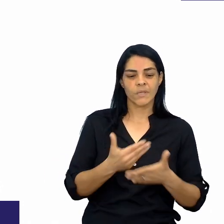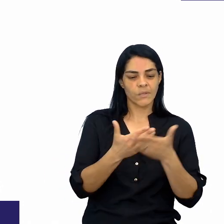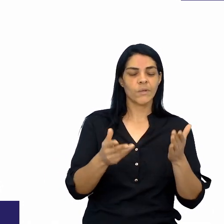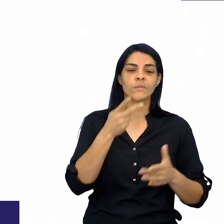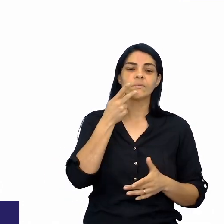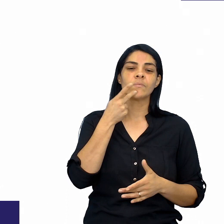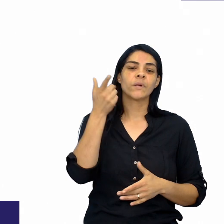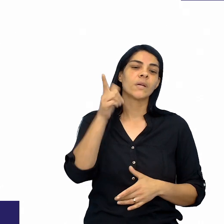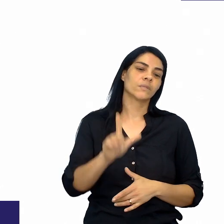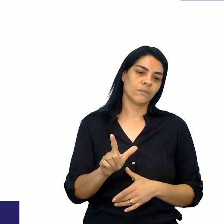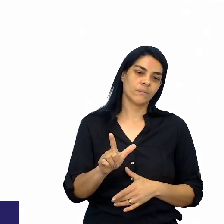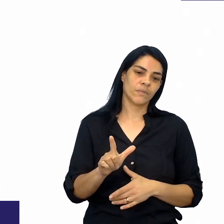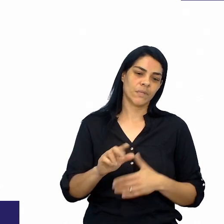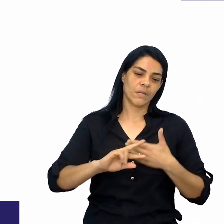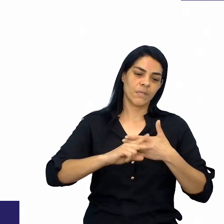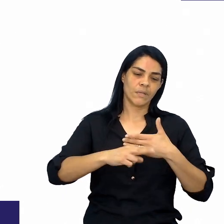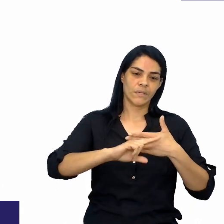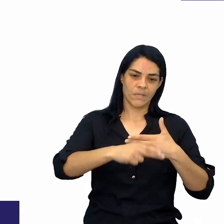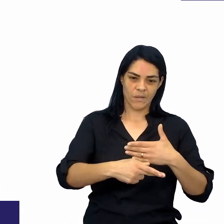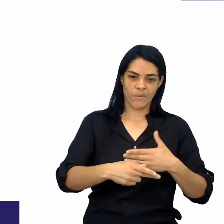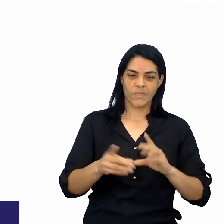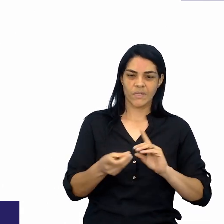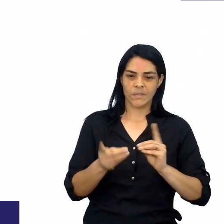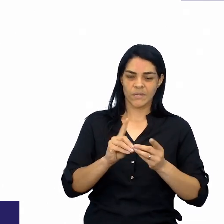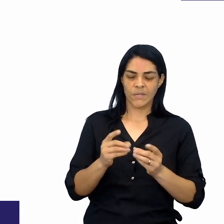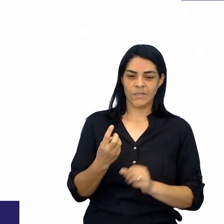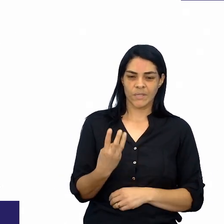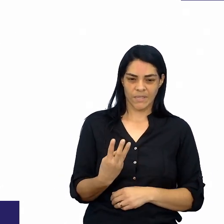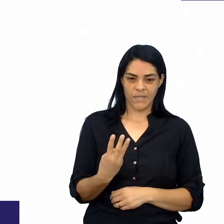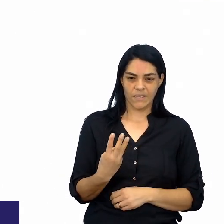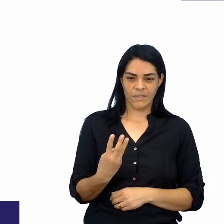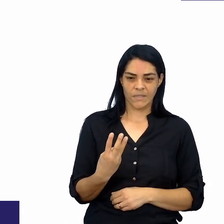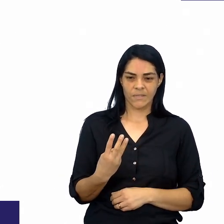hoje. Na sequência didática 3,